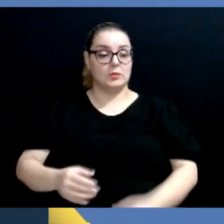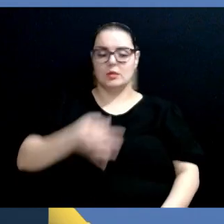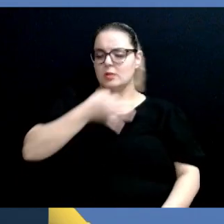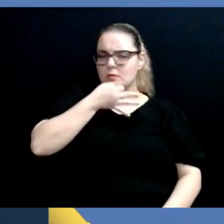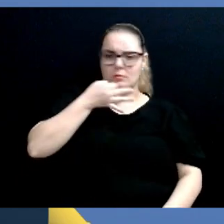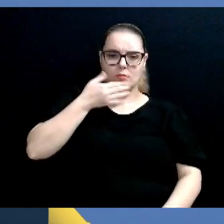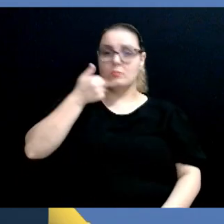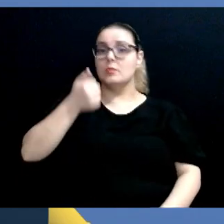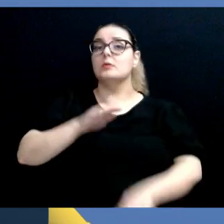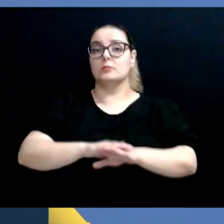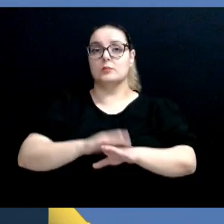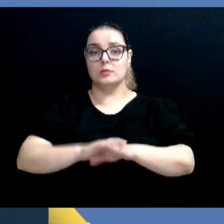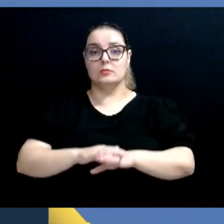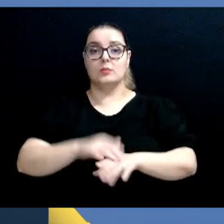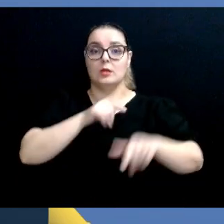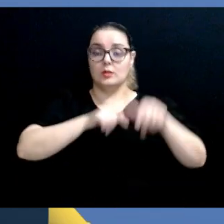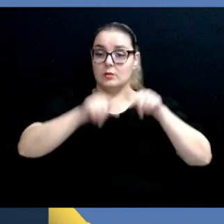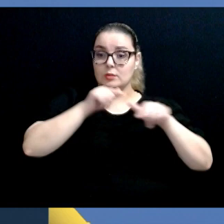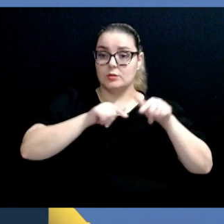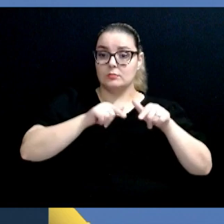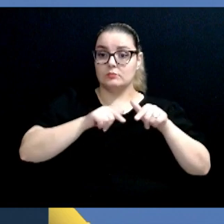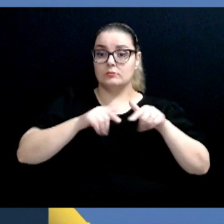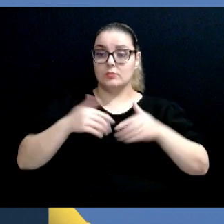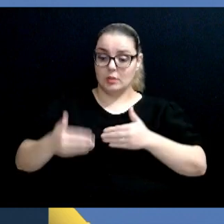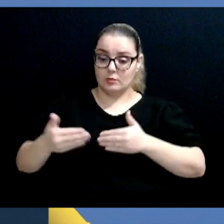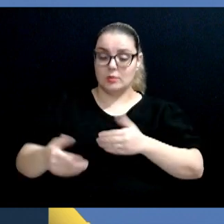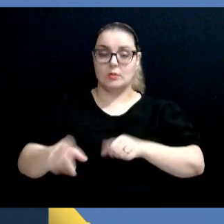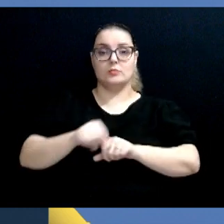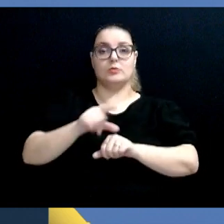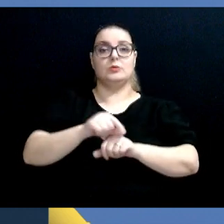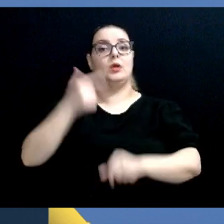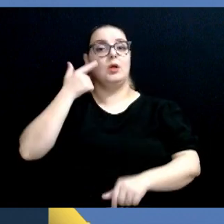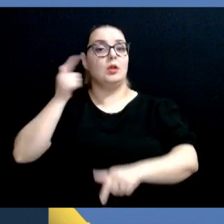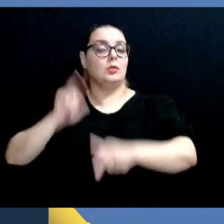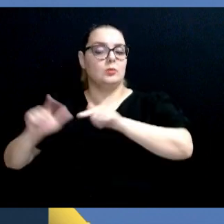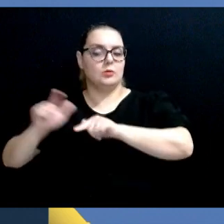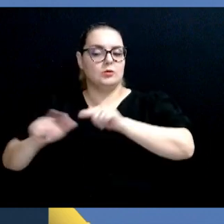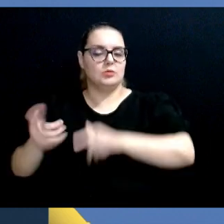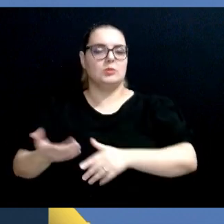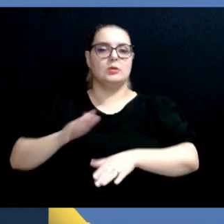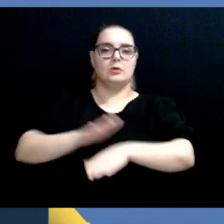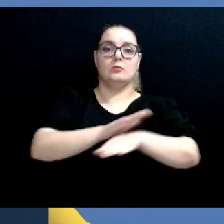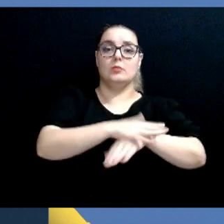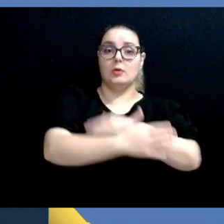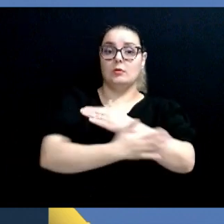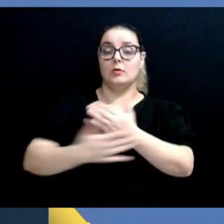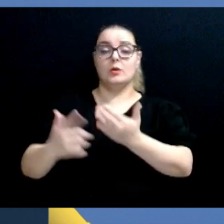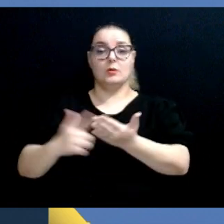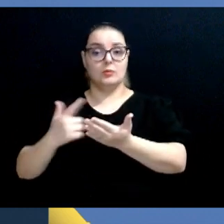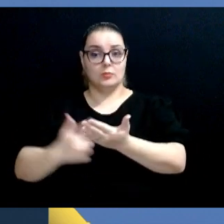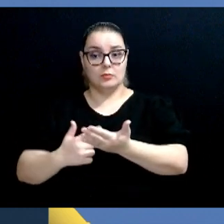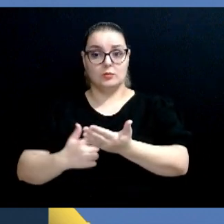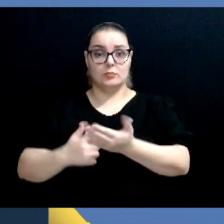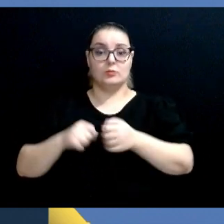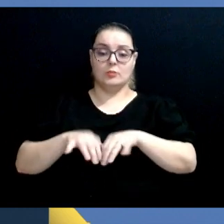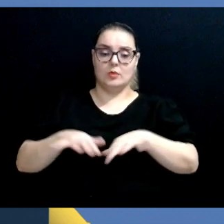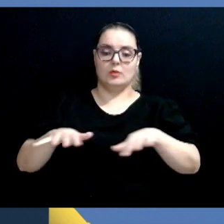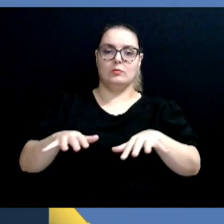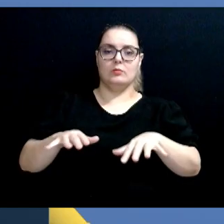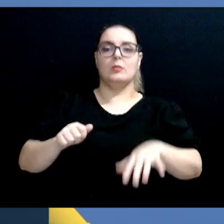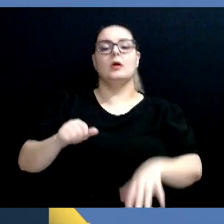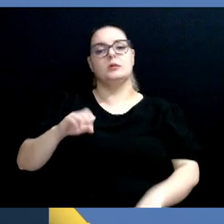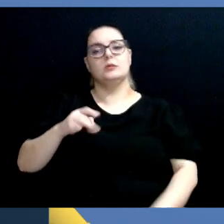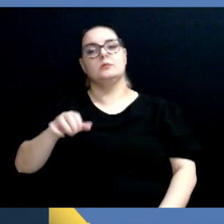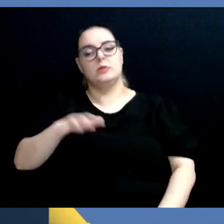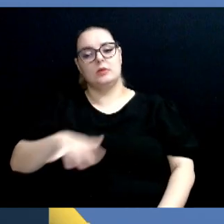acepção para os setores de armazém e transporte, além de abordar a aliança colaborativa entre fornecedores,